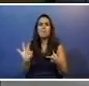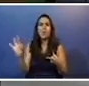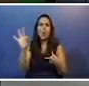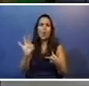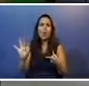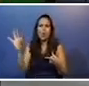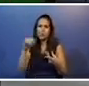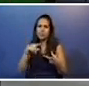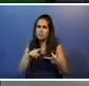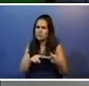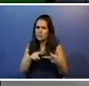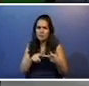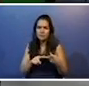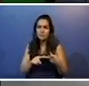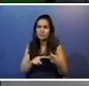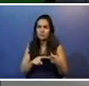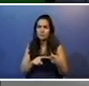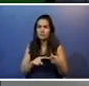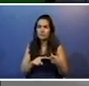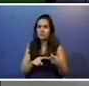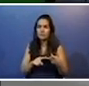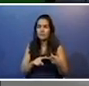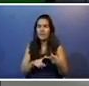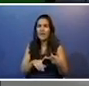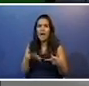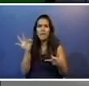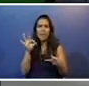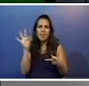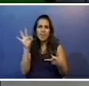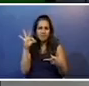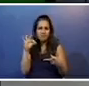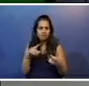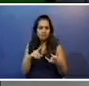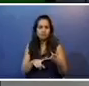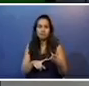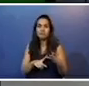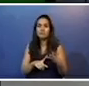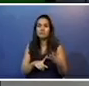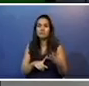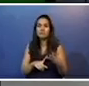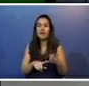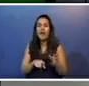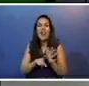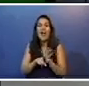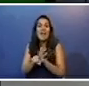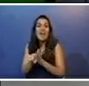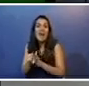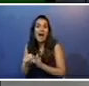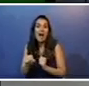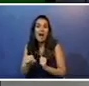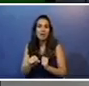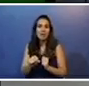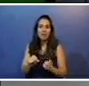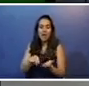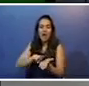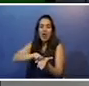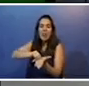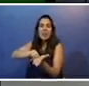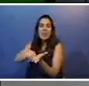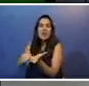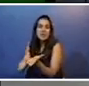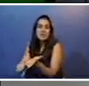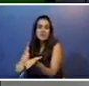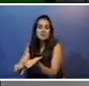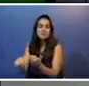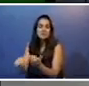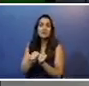moscas varejeiras, até os marimbondos, as lagartas, lesmas, caracóis